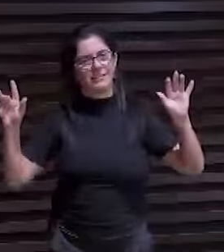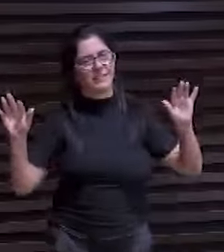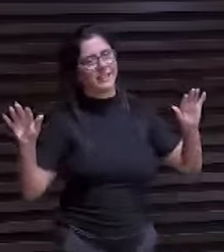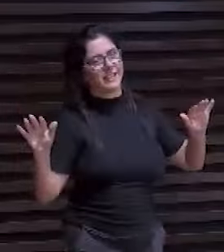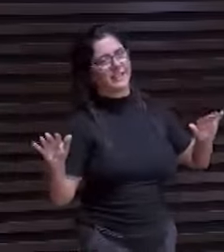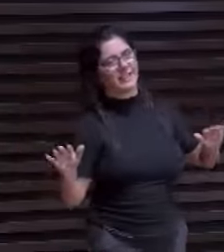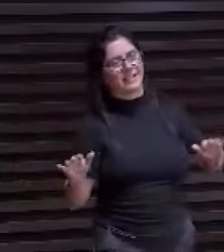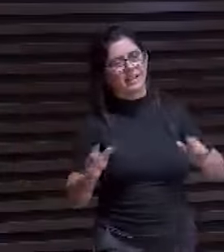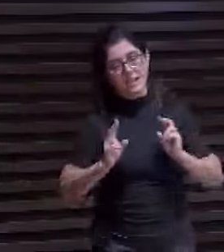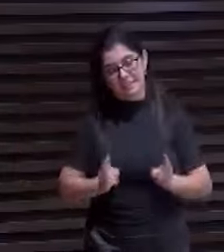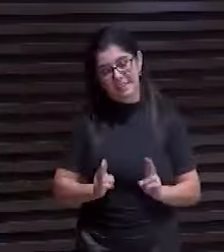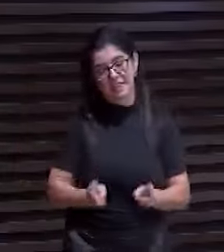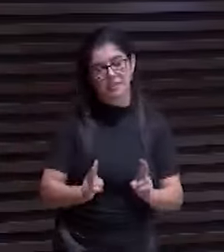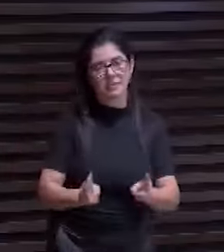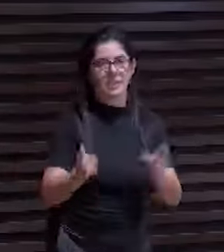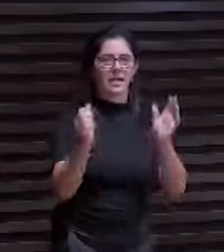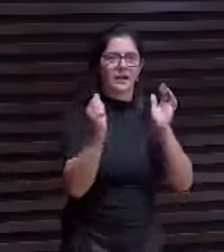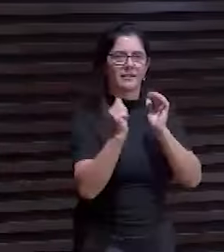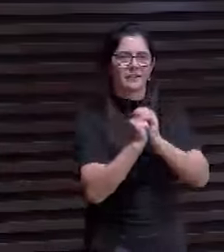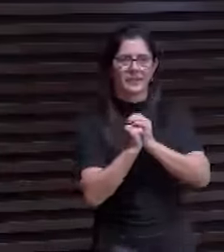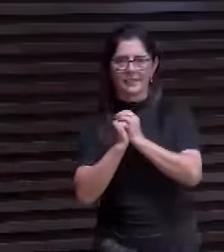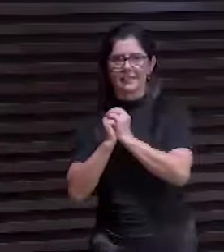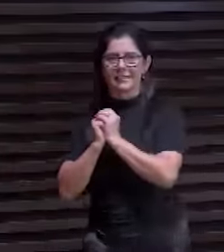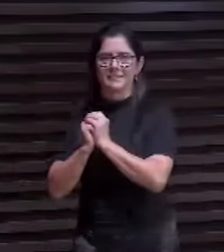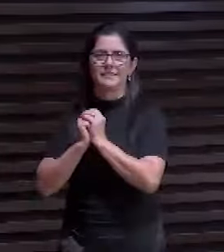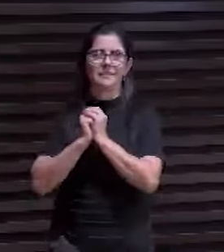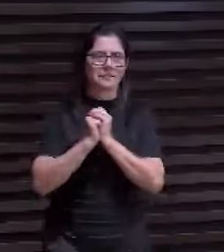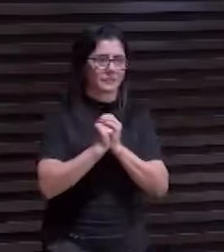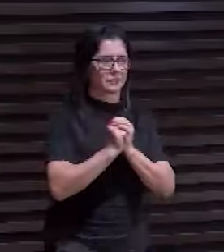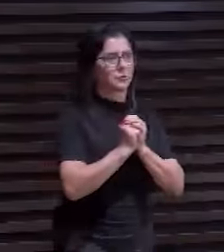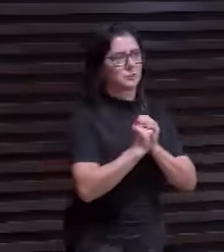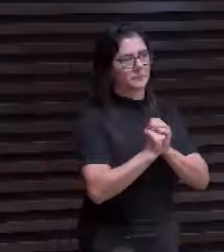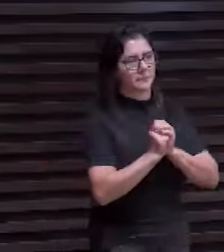glória, pra sempre, amém.